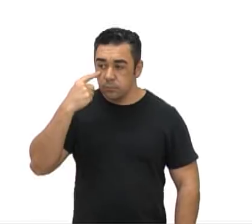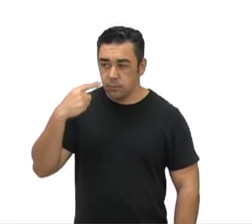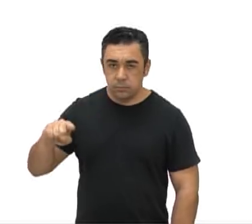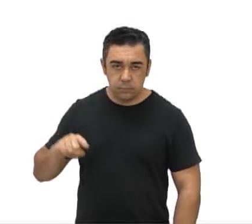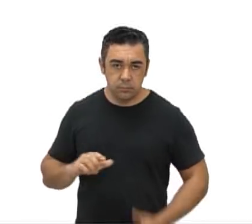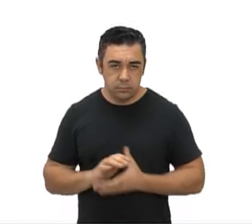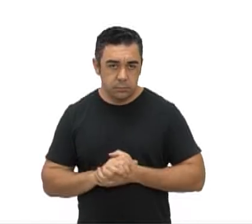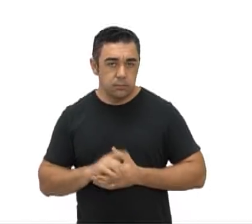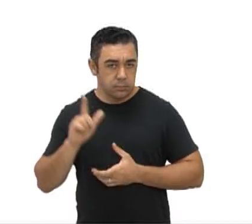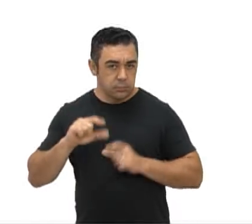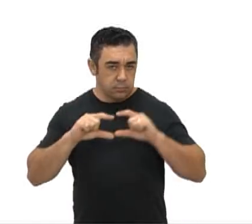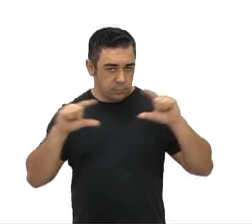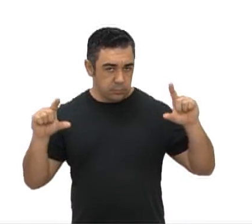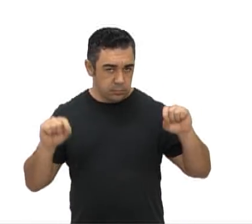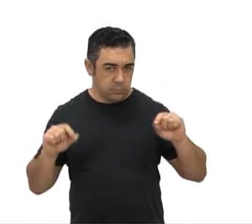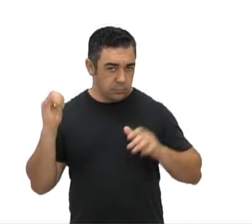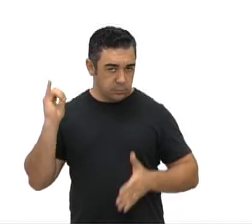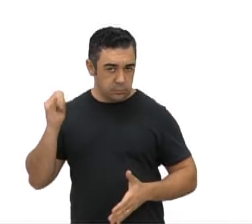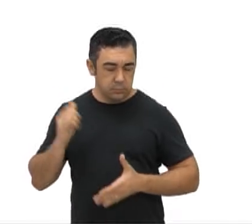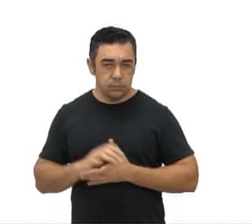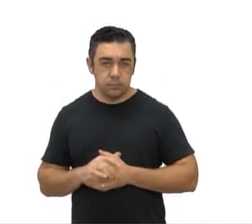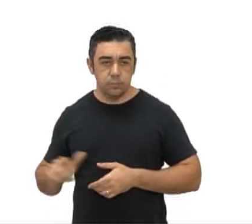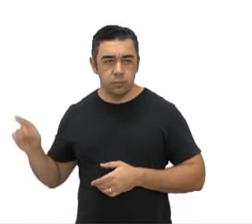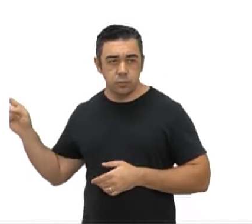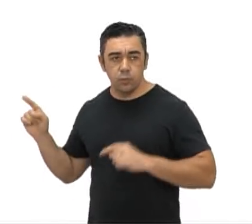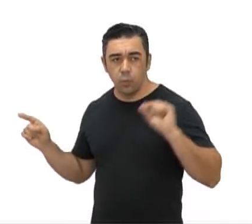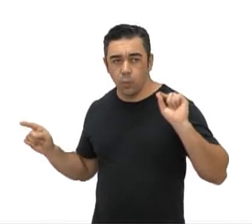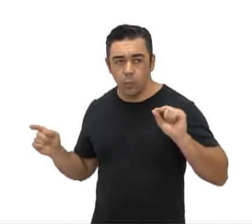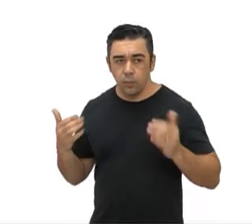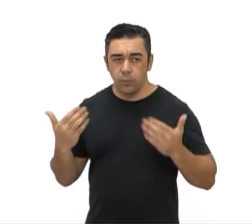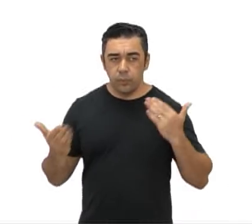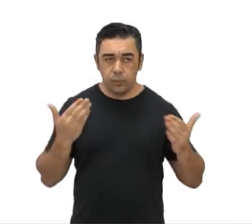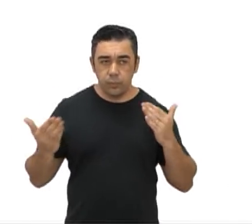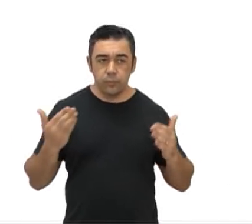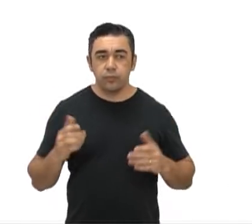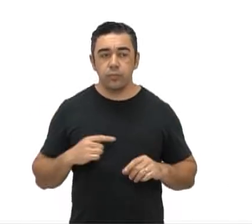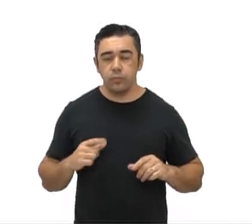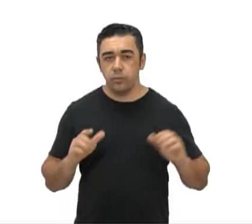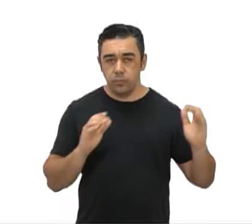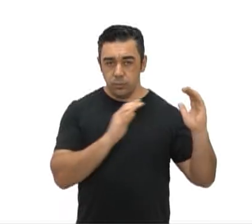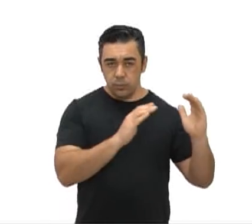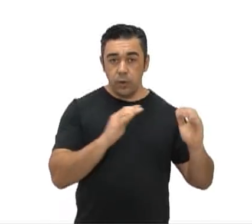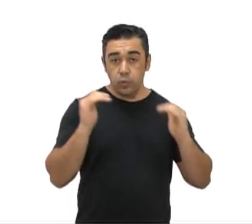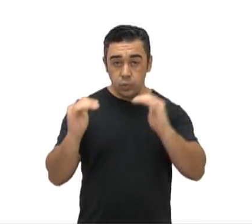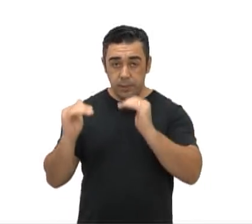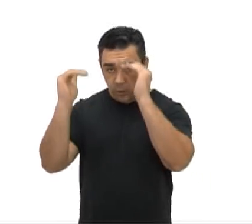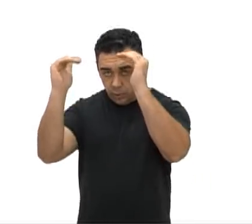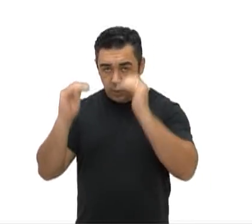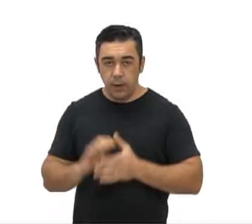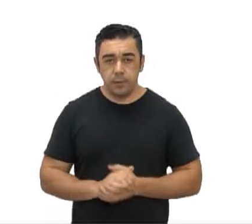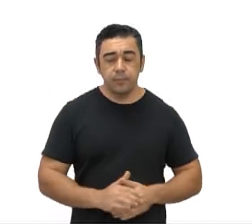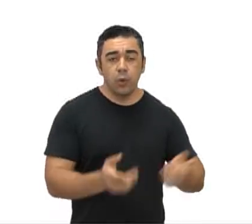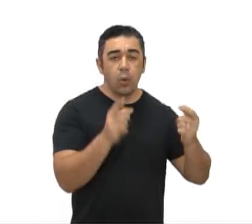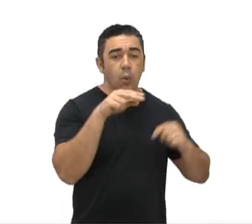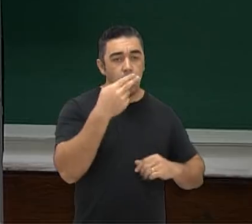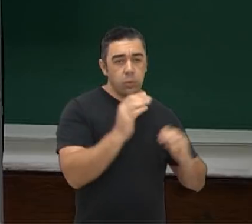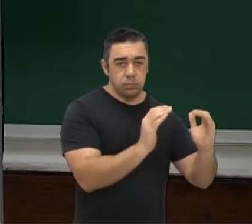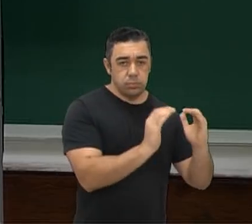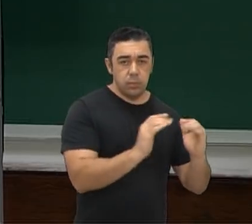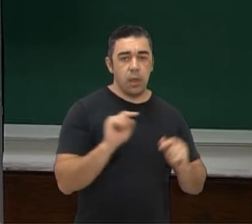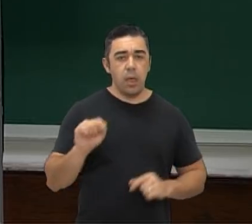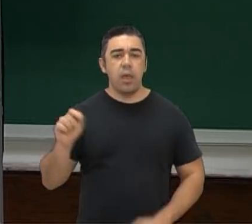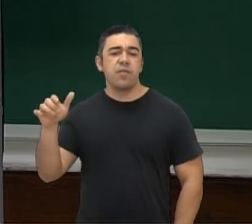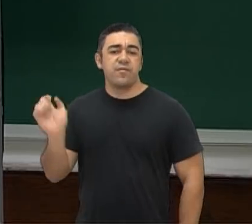frase extraída lá do conto, Nós temos aqui um grau comparativo relativo de superioridade ou um grau comparativo